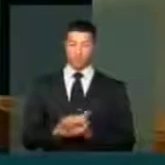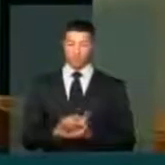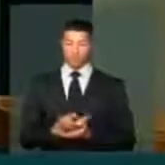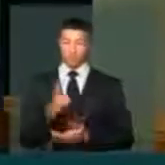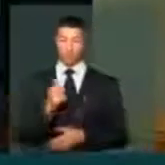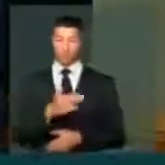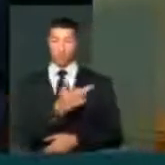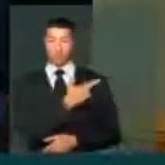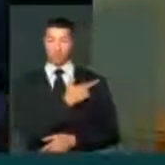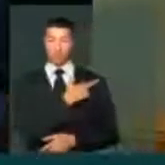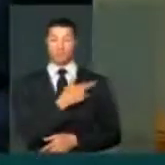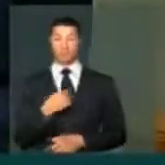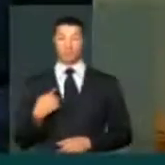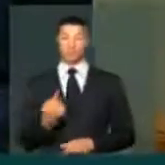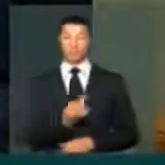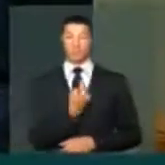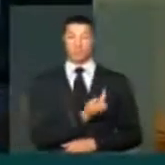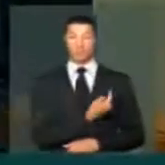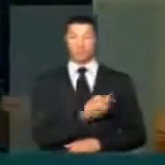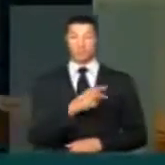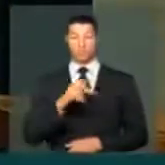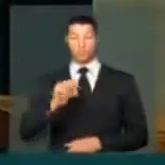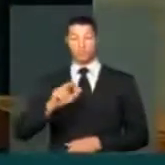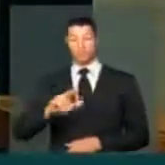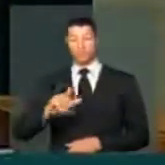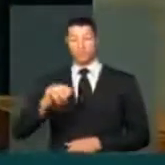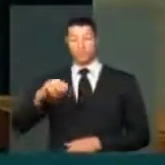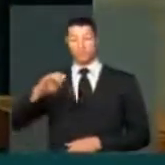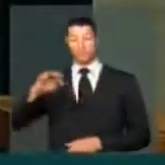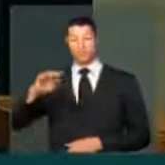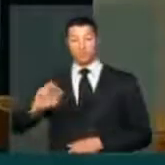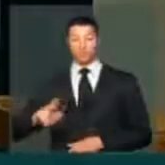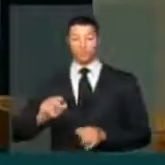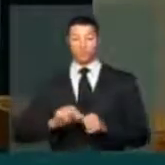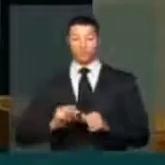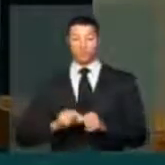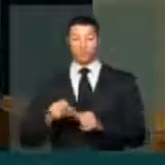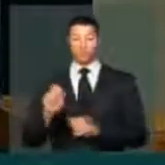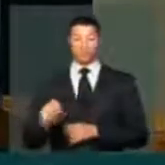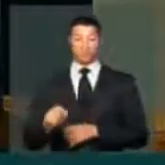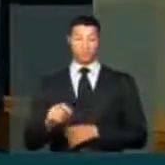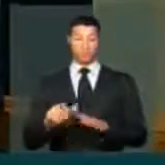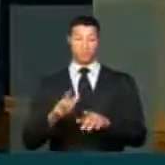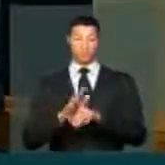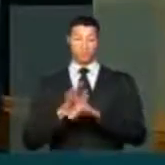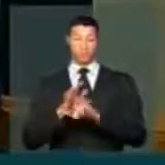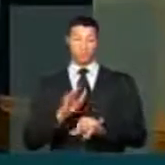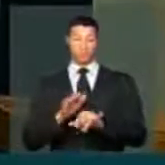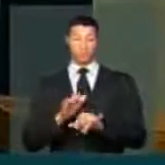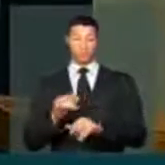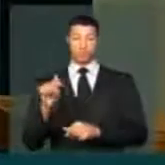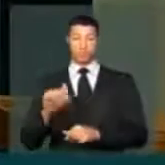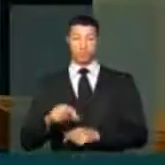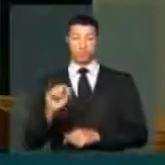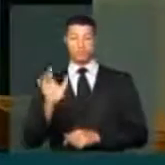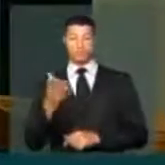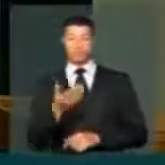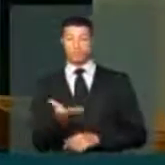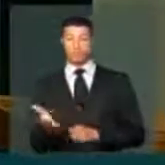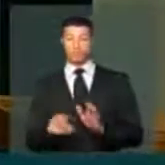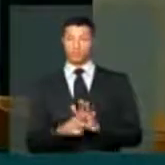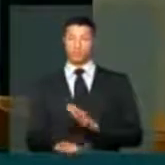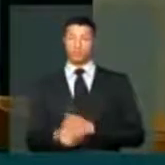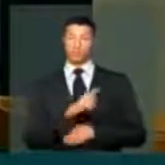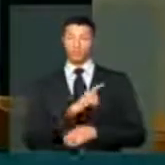É responsabilidade nossa, dos parlamentares dessa casa, fazer com que as leis, aquilo que vem do governo,